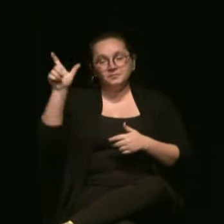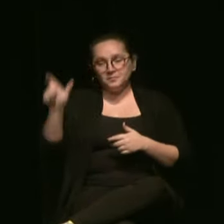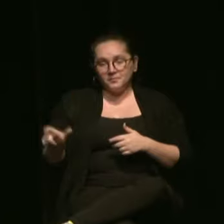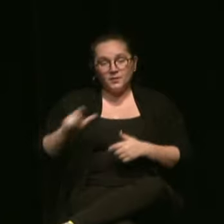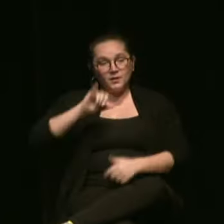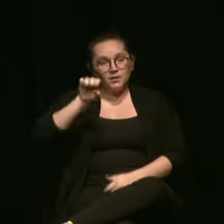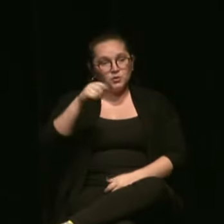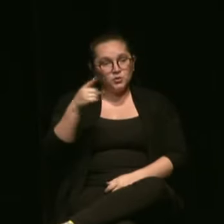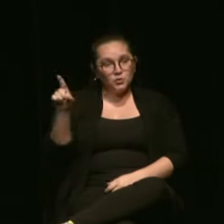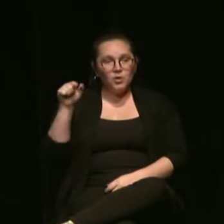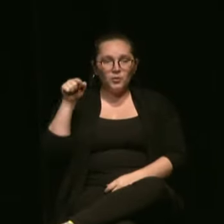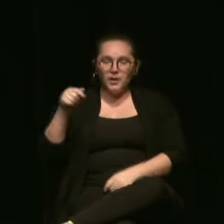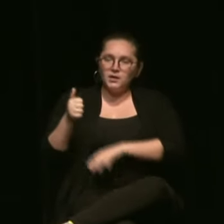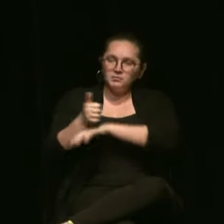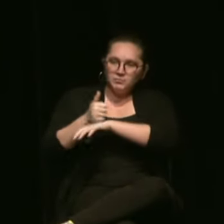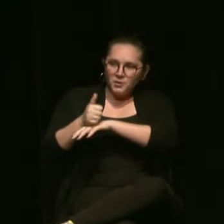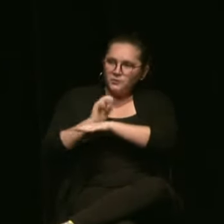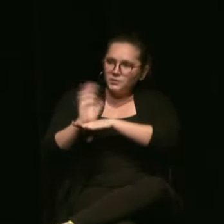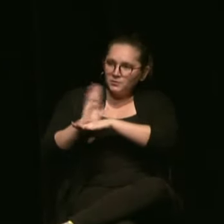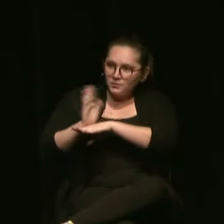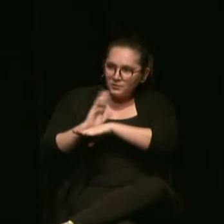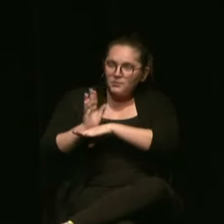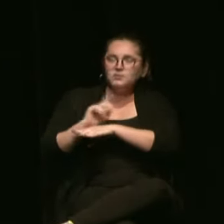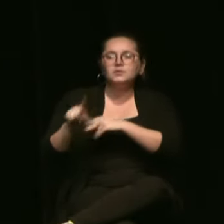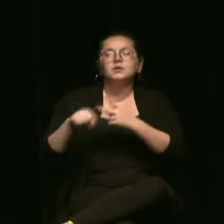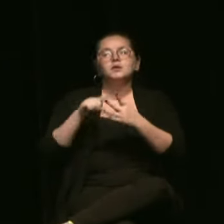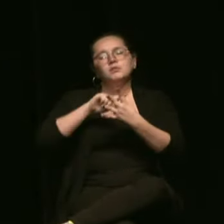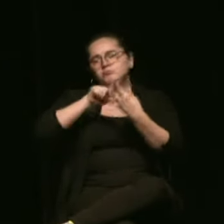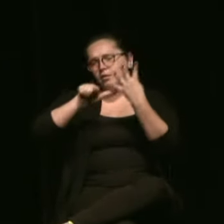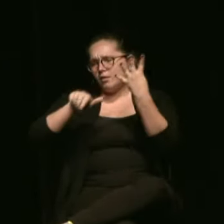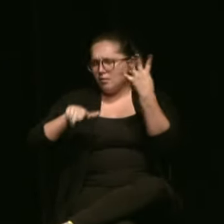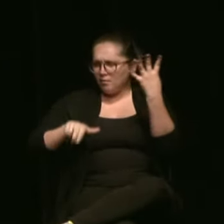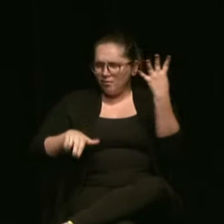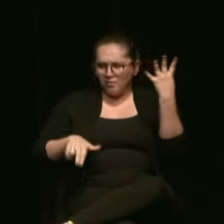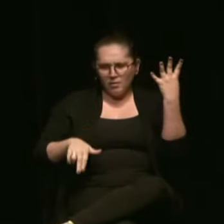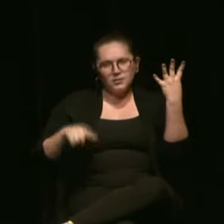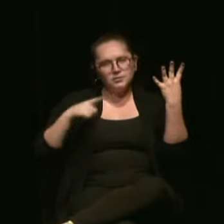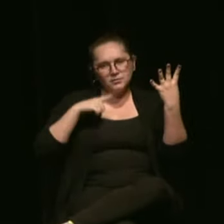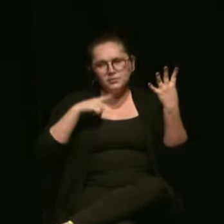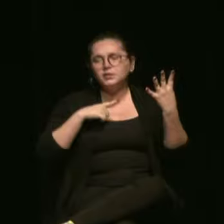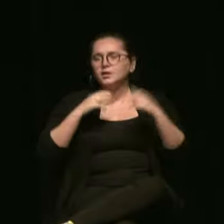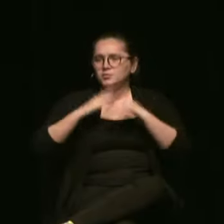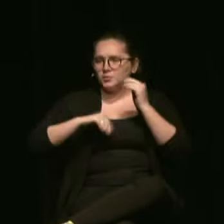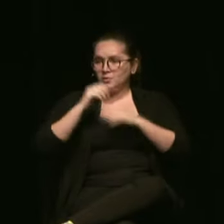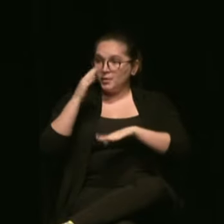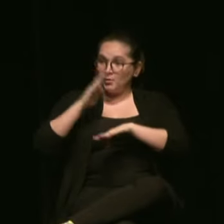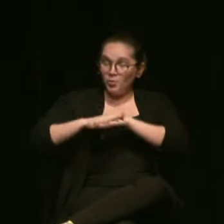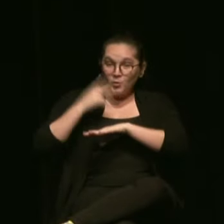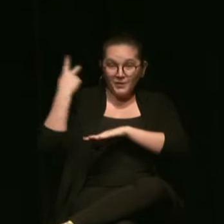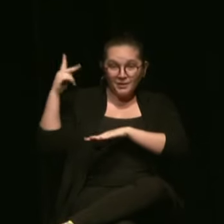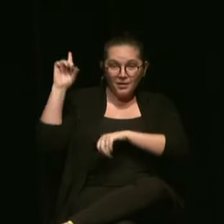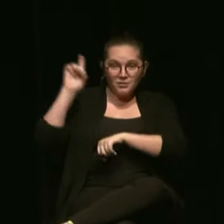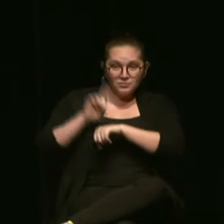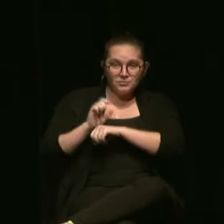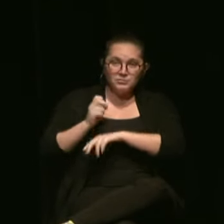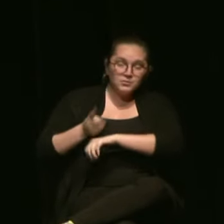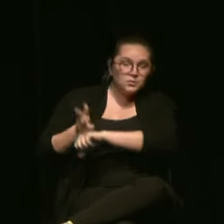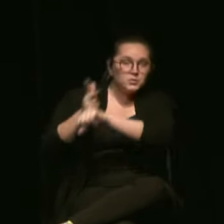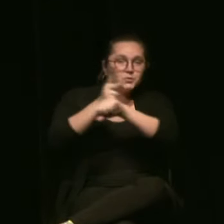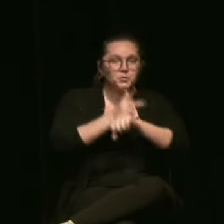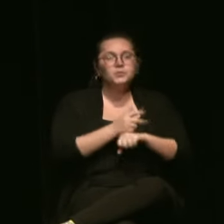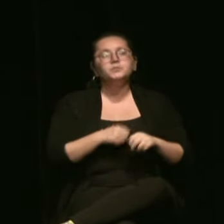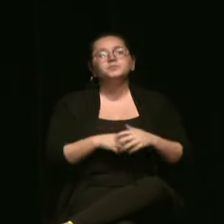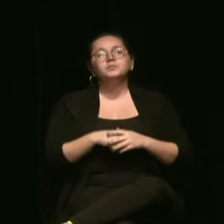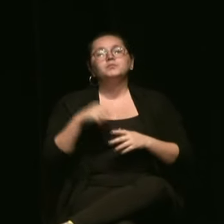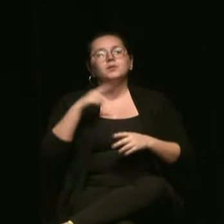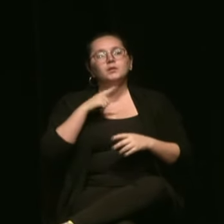é cineasta, vocês conhecem, Nelson Freire, Santiago, Entre Atos, entre outras obras-primas do documentário brasileiro, no Intenso